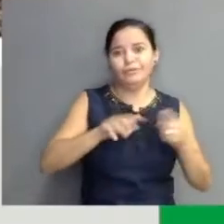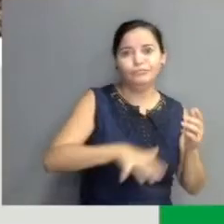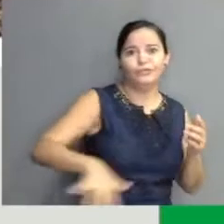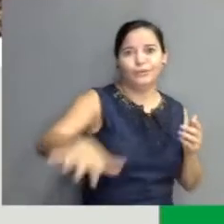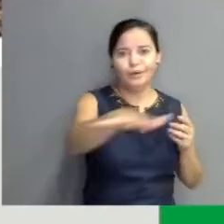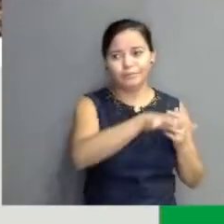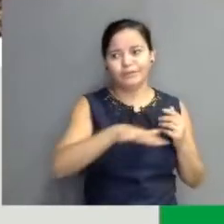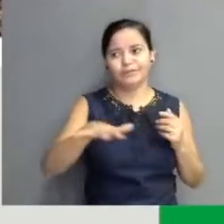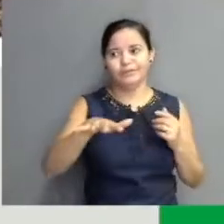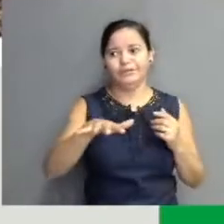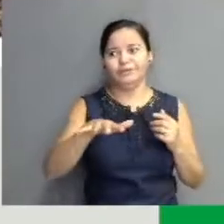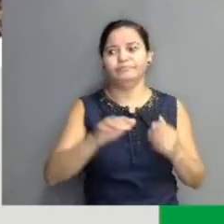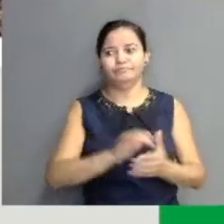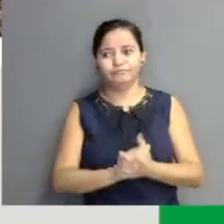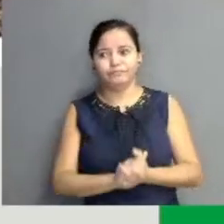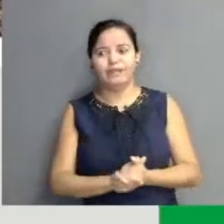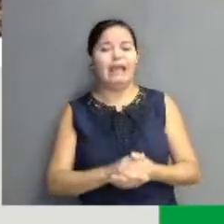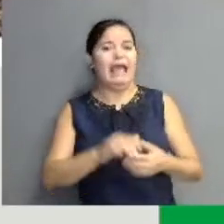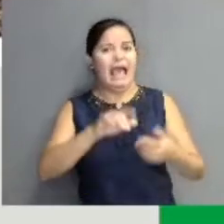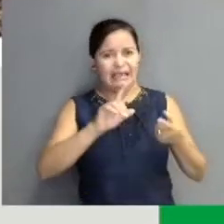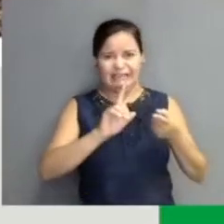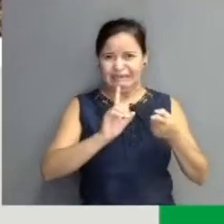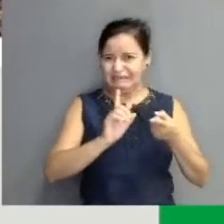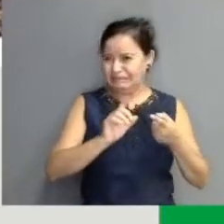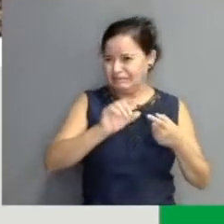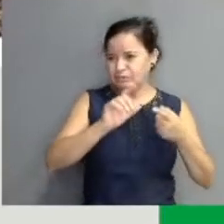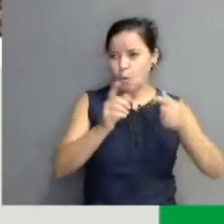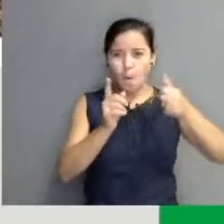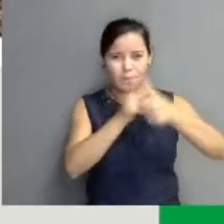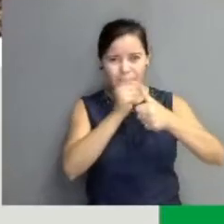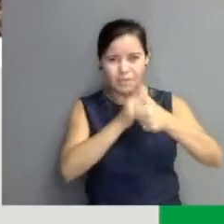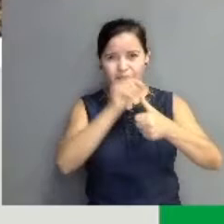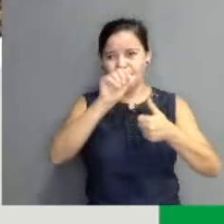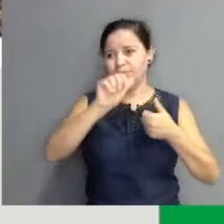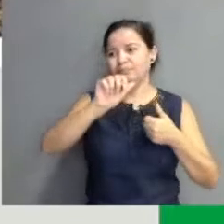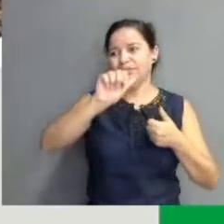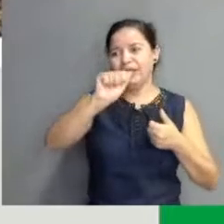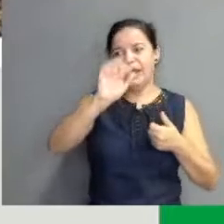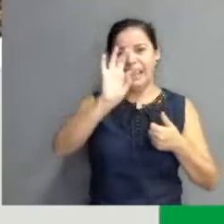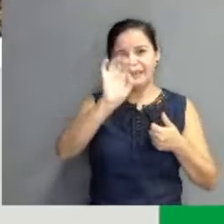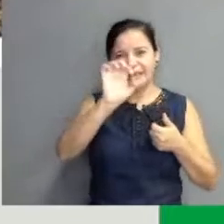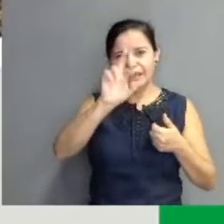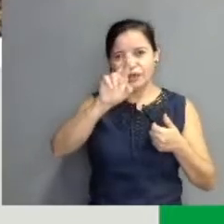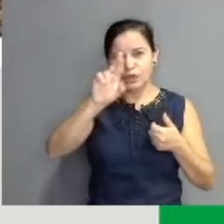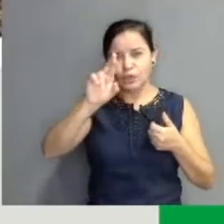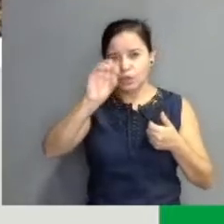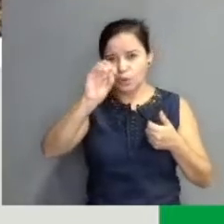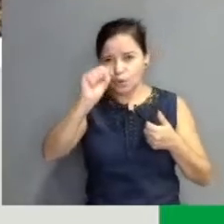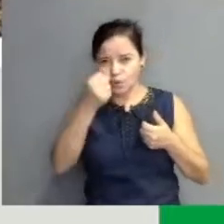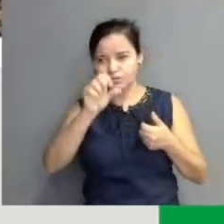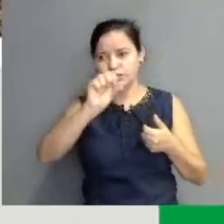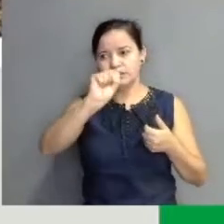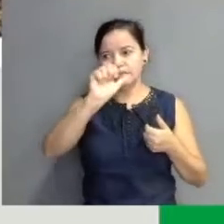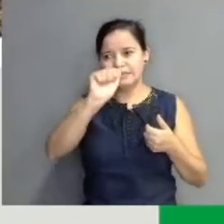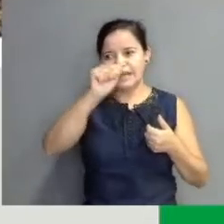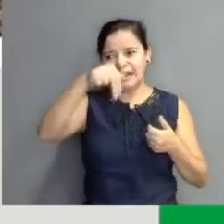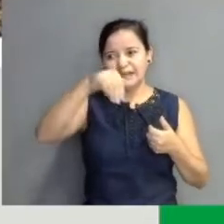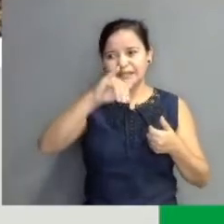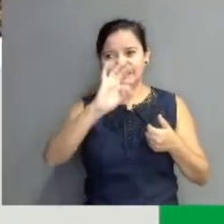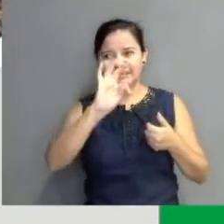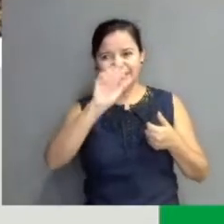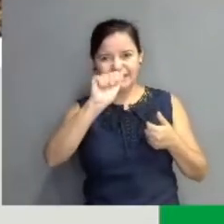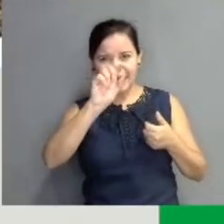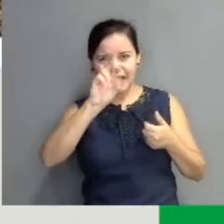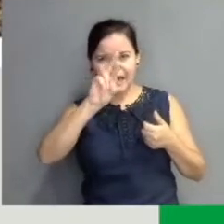aterros sanitários, aí sim vai ter um gerenciamento, vai ter um controle, né, ambiental, vai ter toda uma